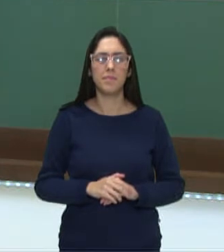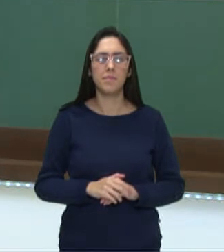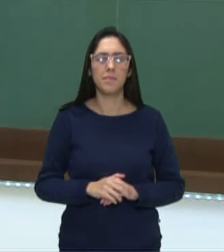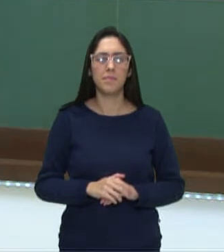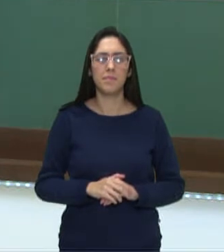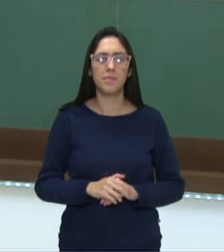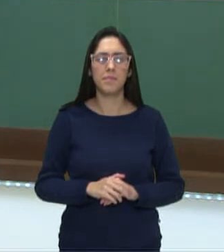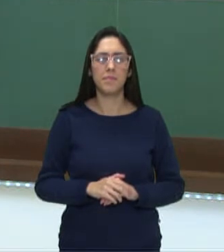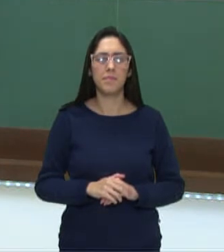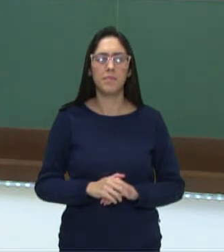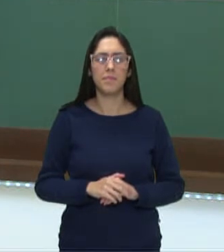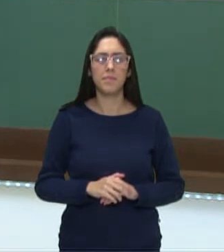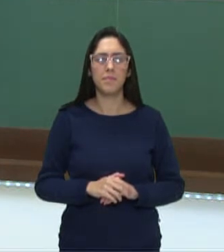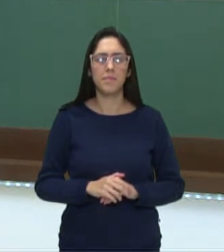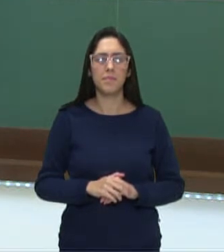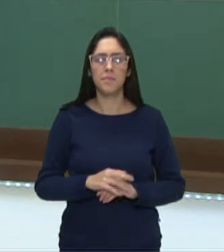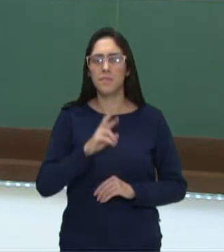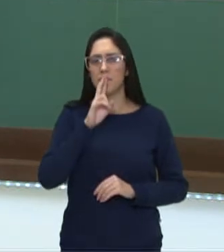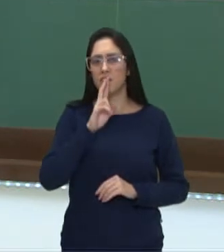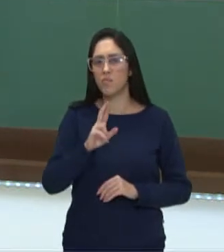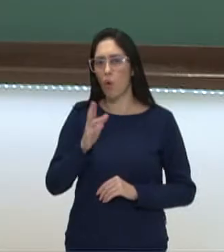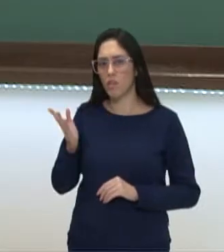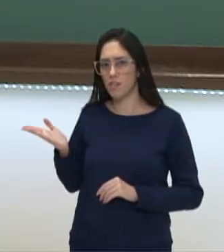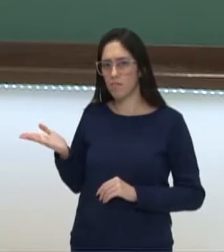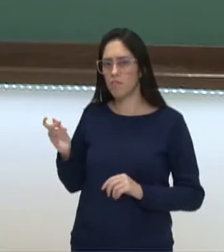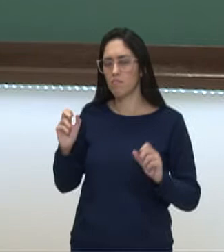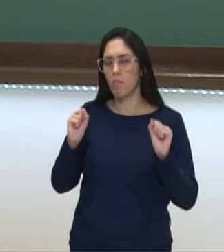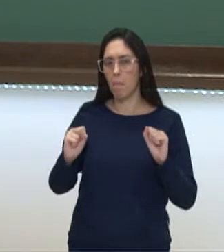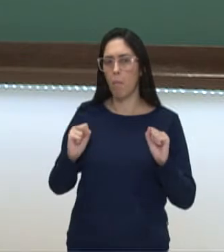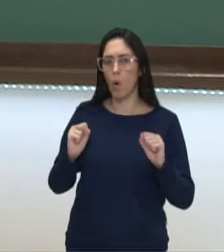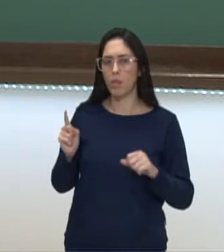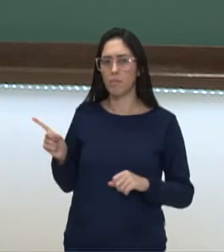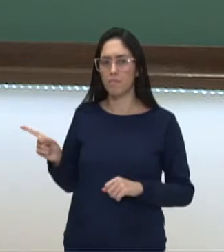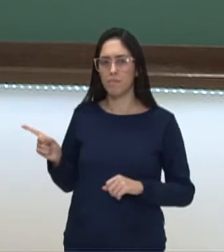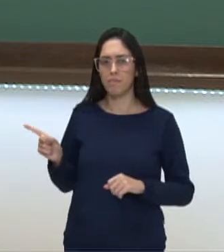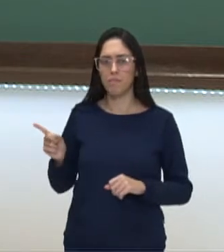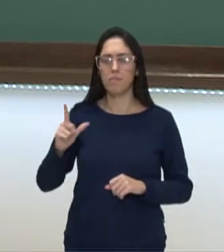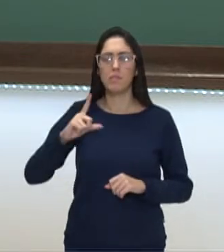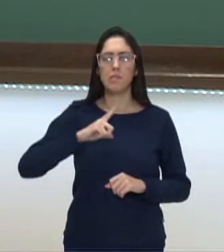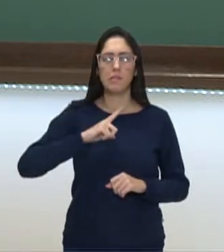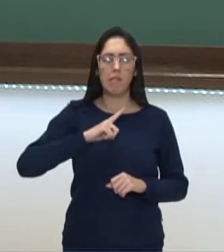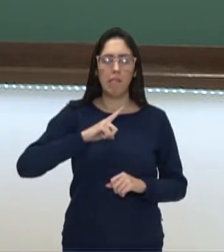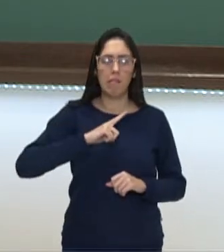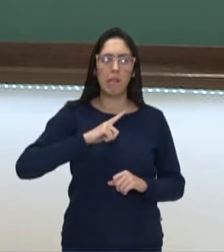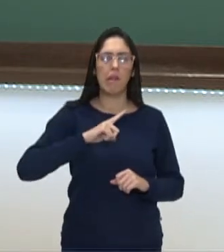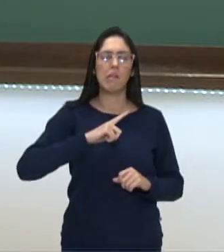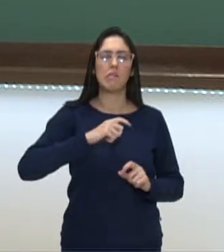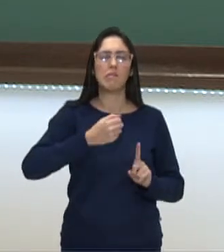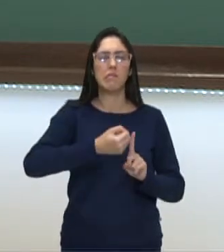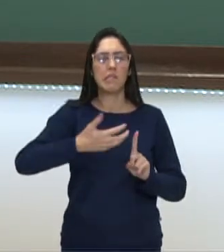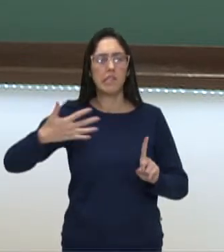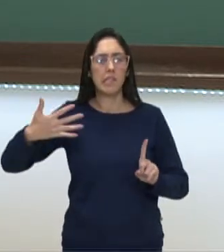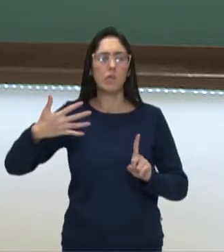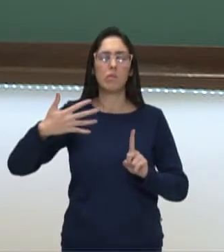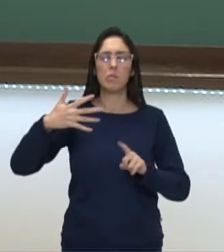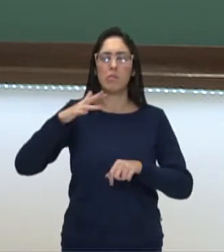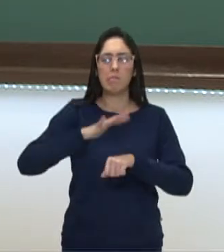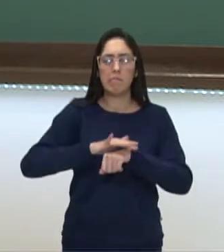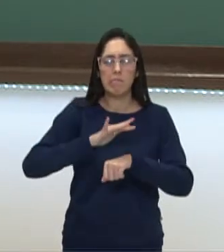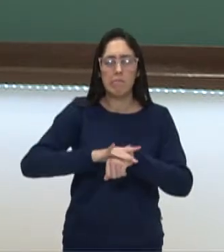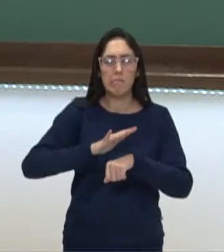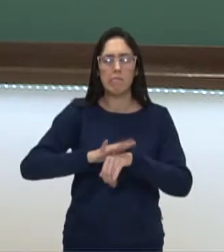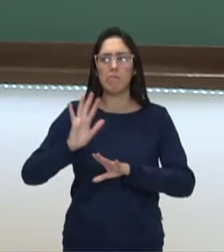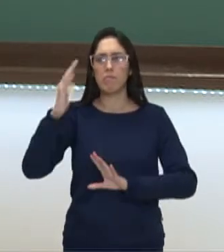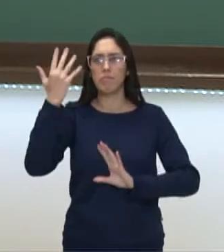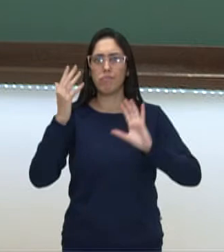uso de las tecnologias. Ou seja, as síndromes, enfermidades que surgem